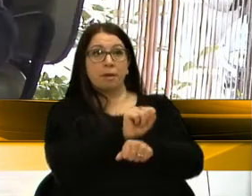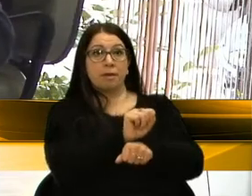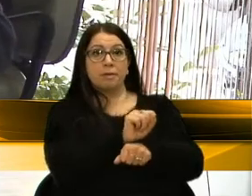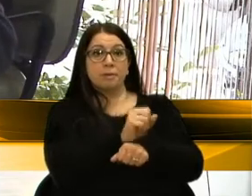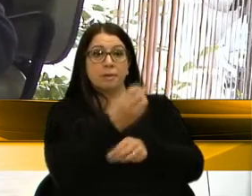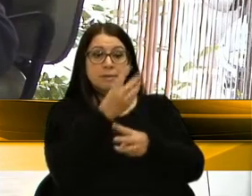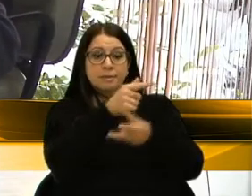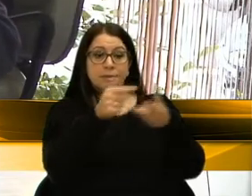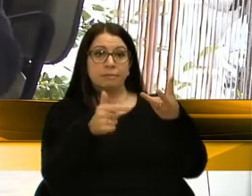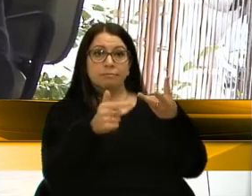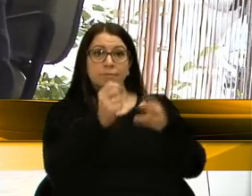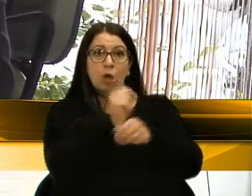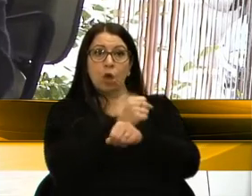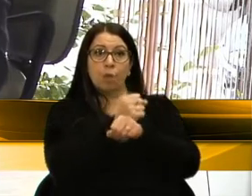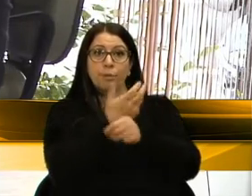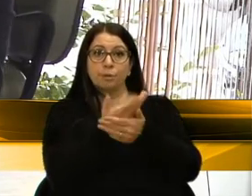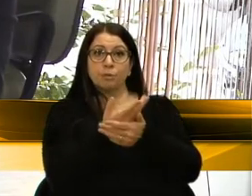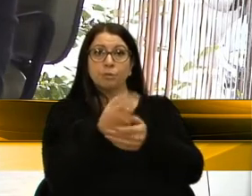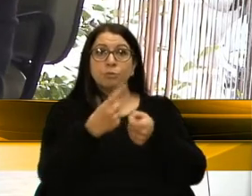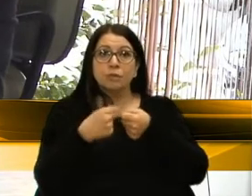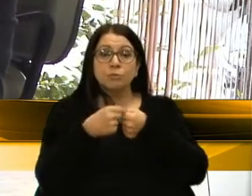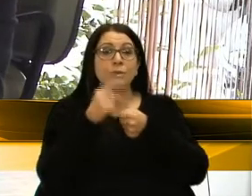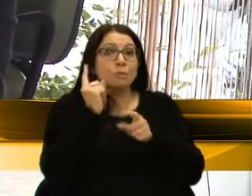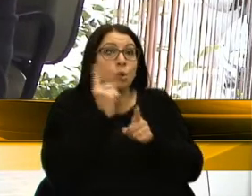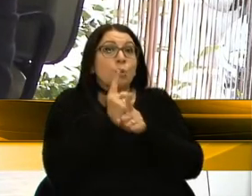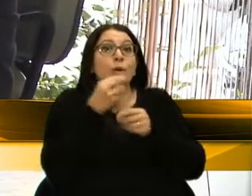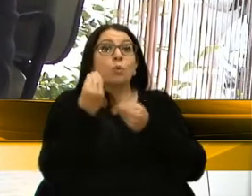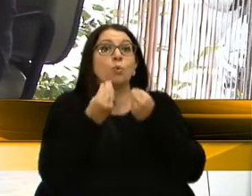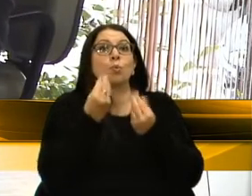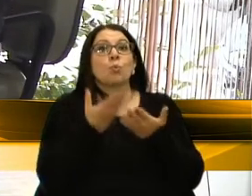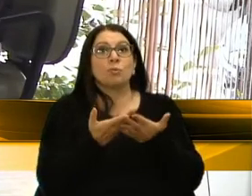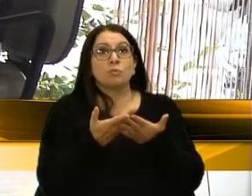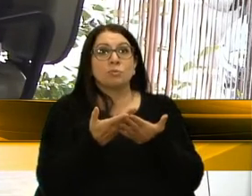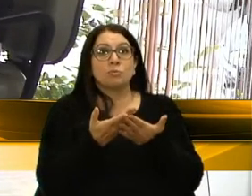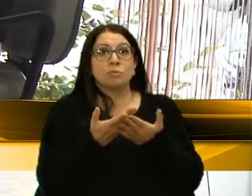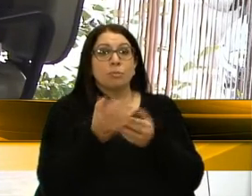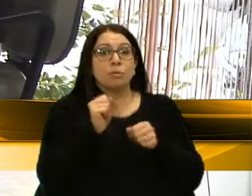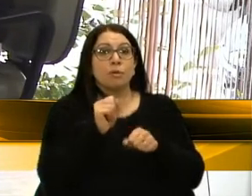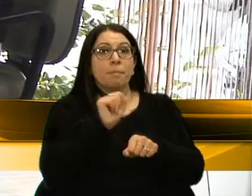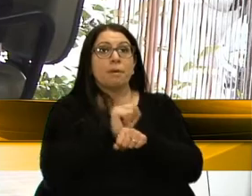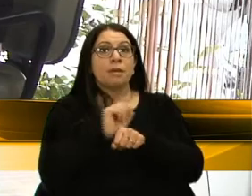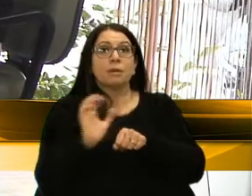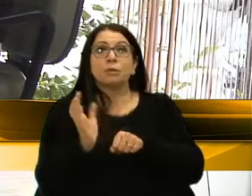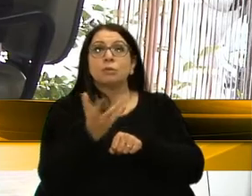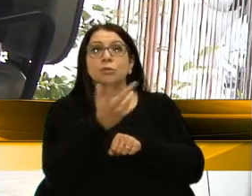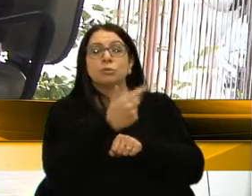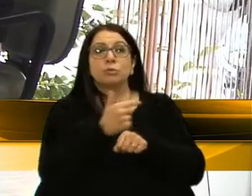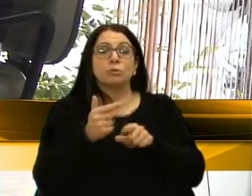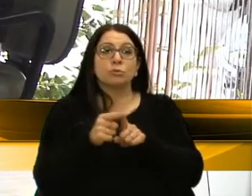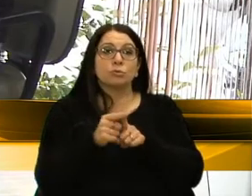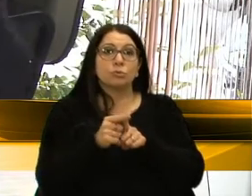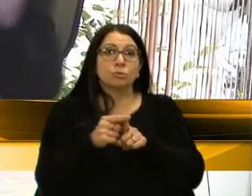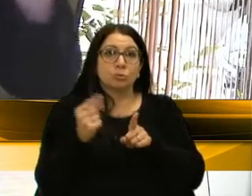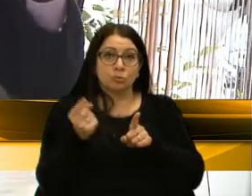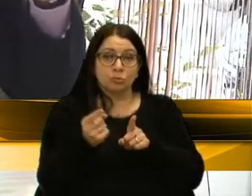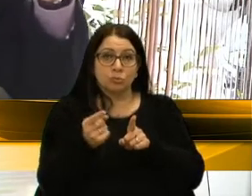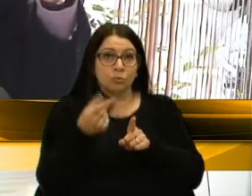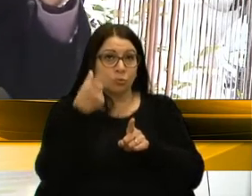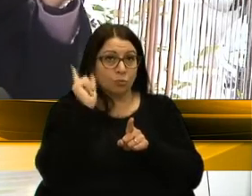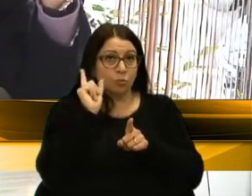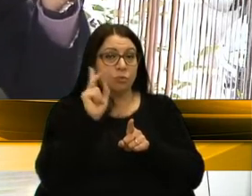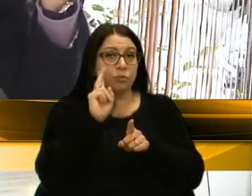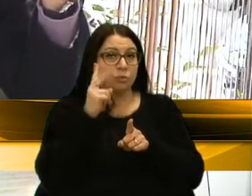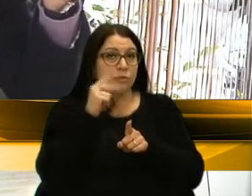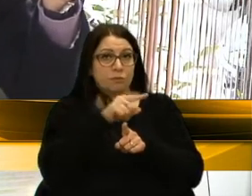3 obras, o município precisa encontrar uma saída, você não pode parar todos os asfaltos, o Alberto sabe, ontem a gente esteve lá e